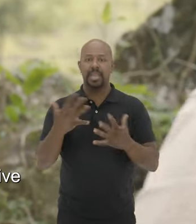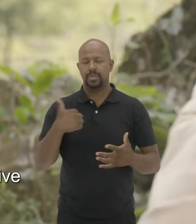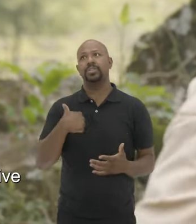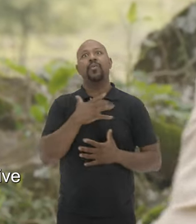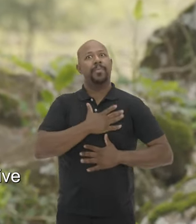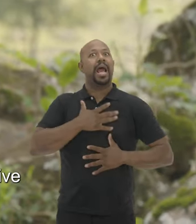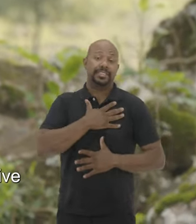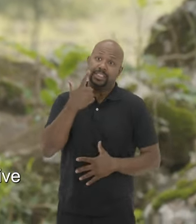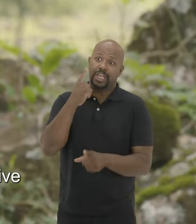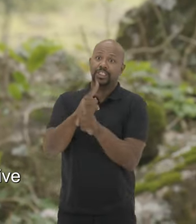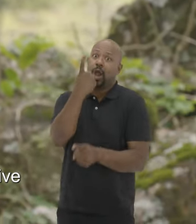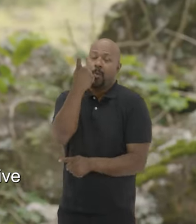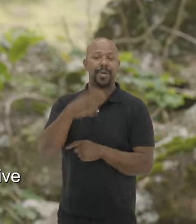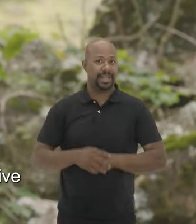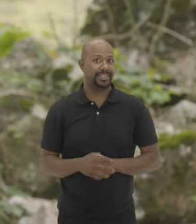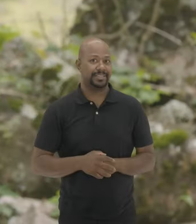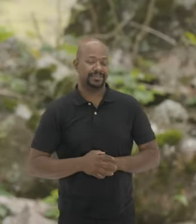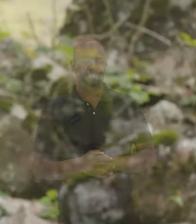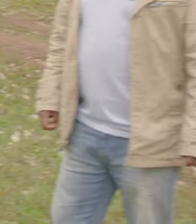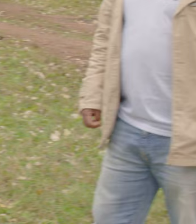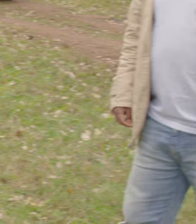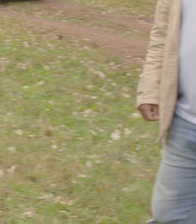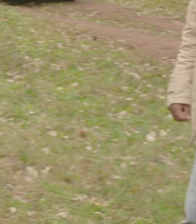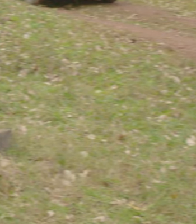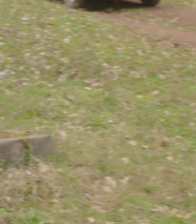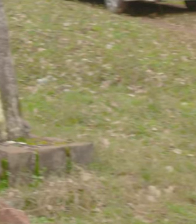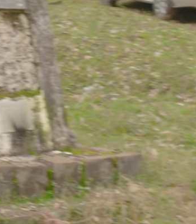Inclusive eu tive o prazer achar uma delas